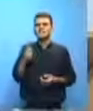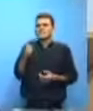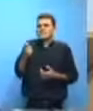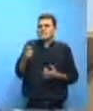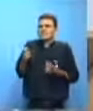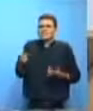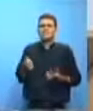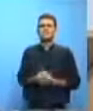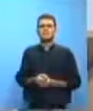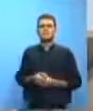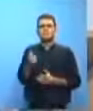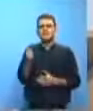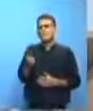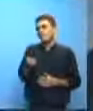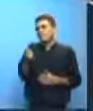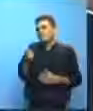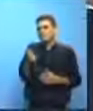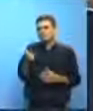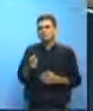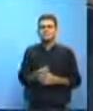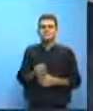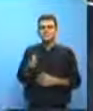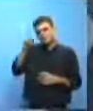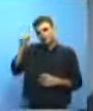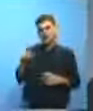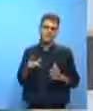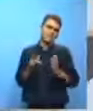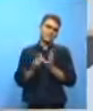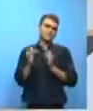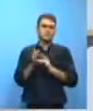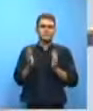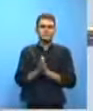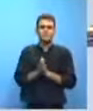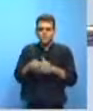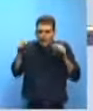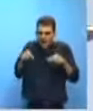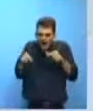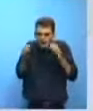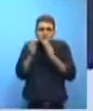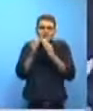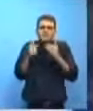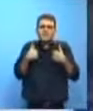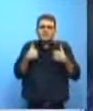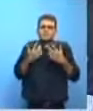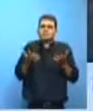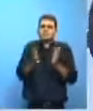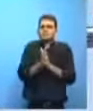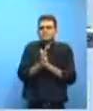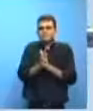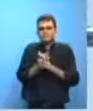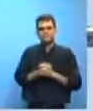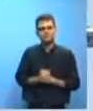Então é o Juninho. É possível. Possível, porque Jesus Cristo com 12 anos estava lá no templo discutindo com os doutores. E